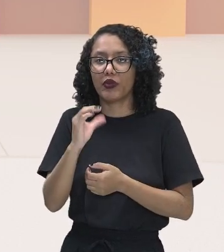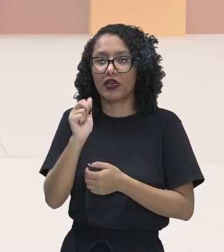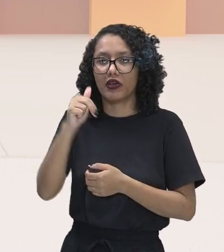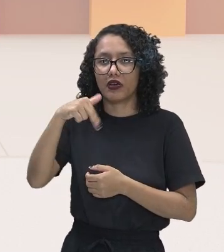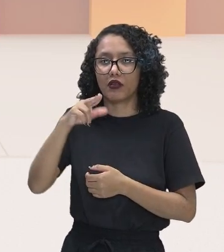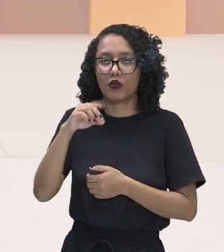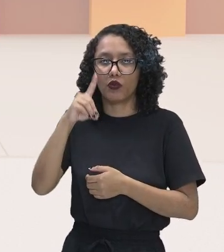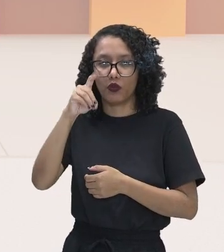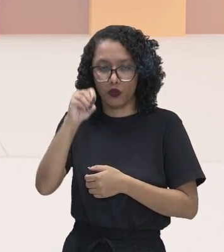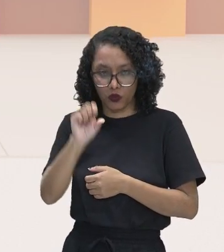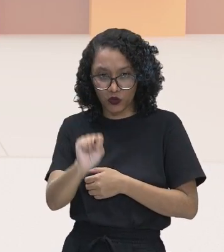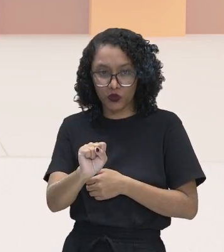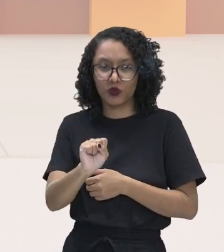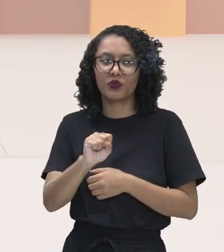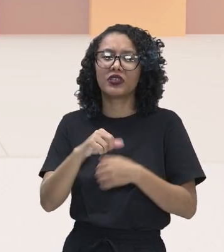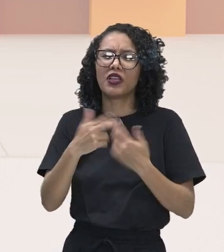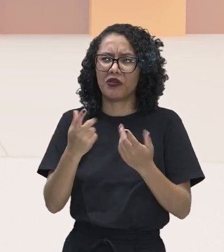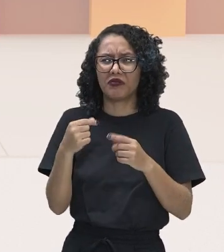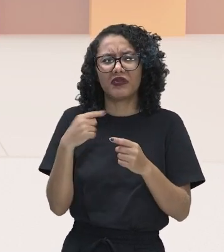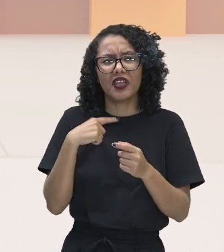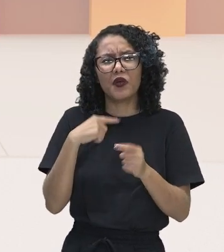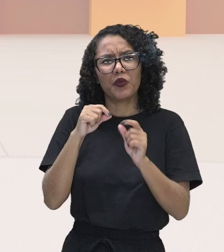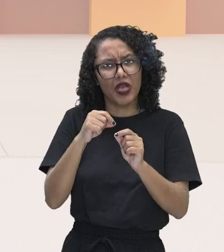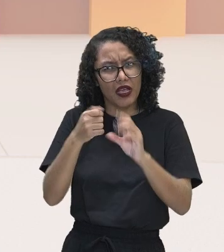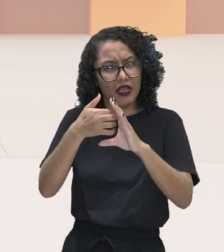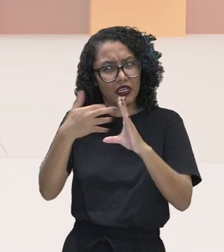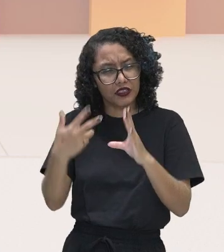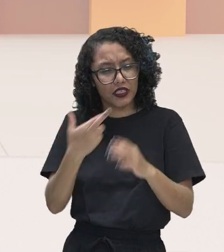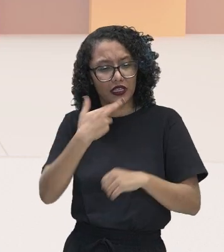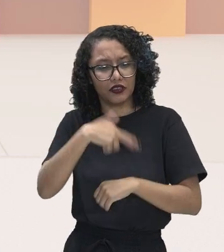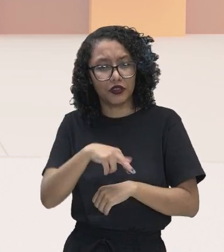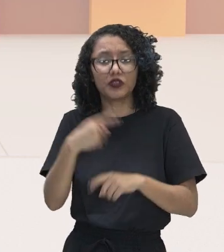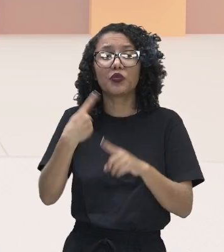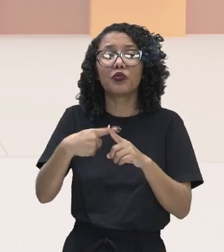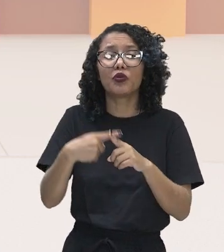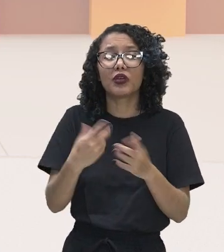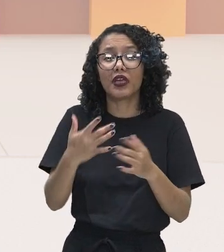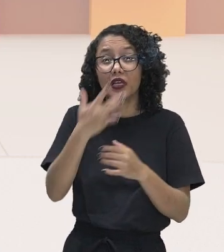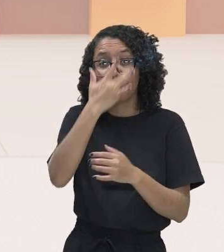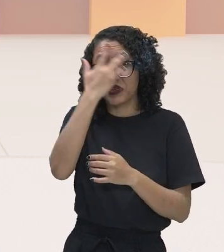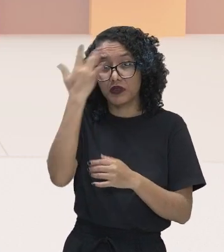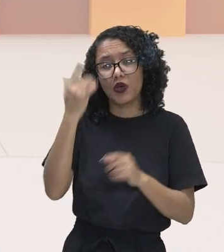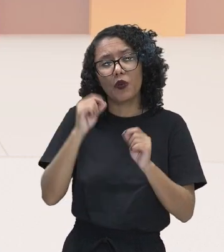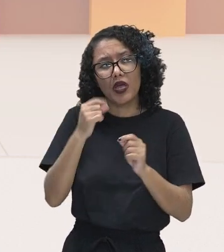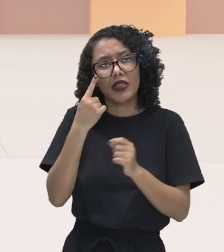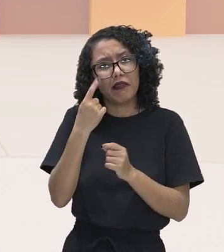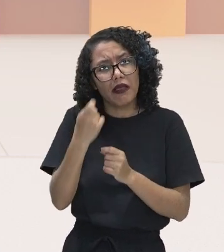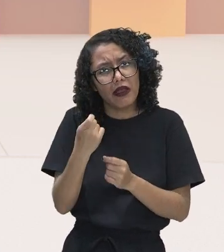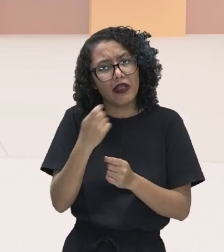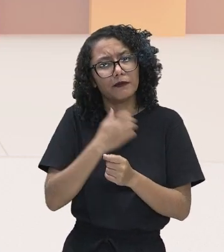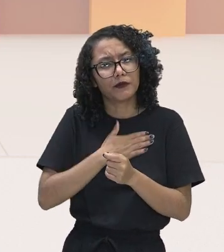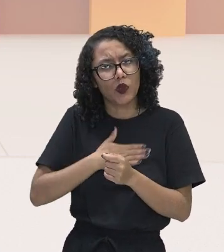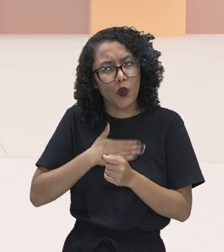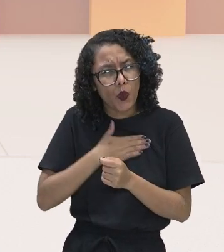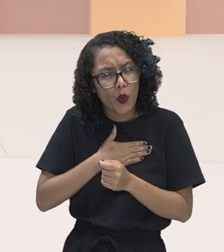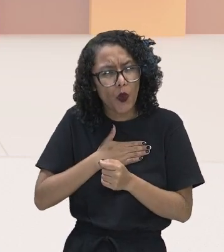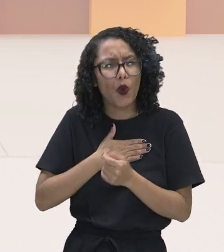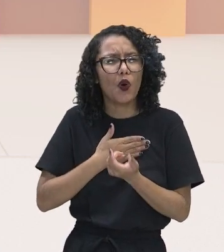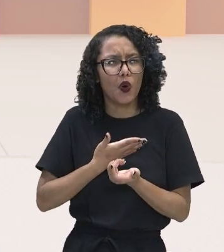Então, por esse caráter religioso, uma vez que as pessoas elas serão atraídas por esse discurso